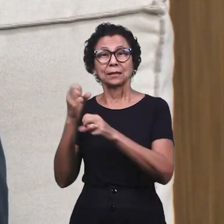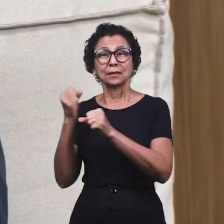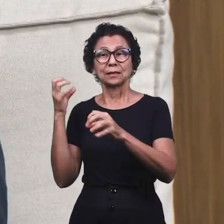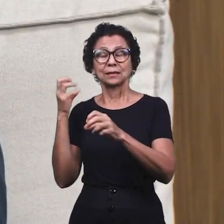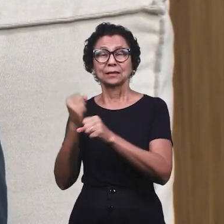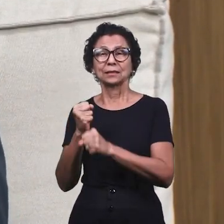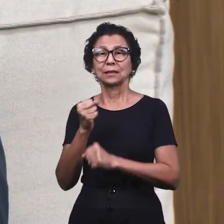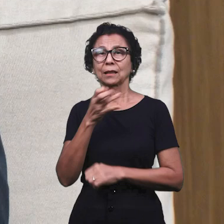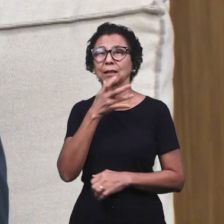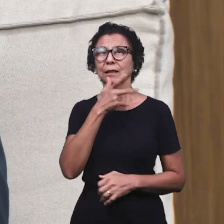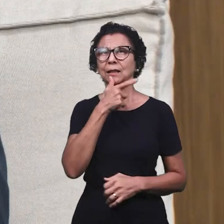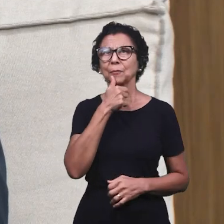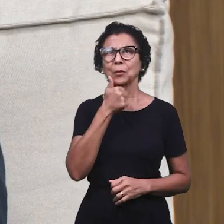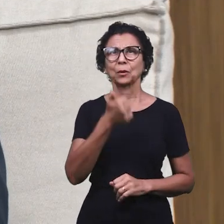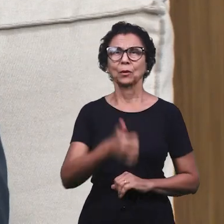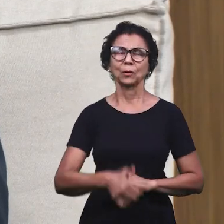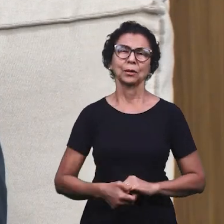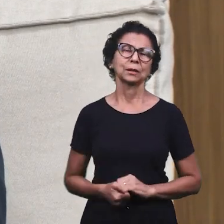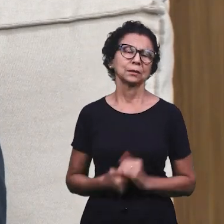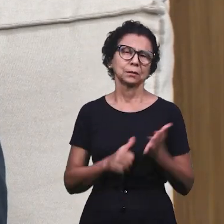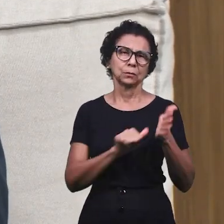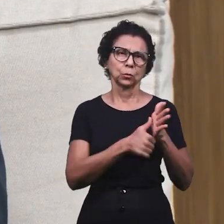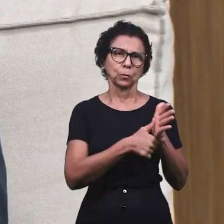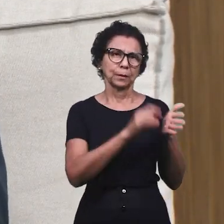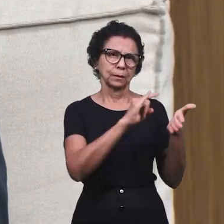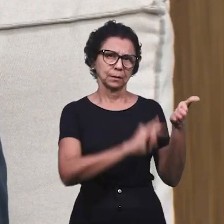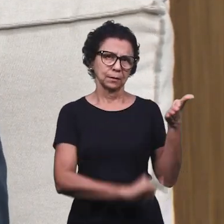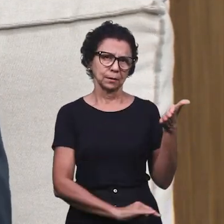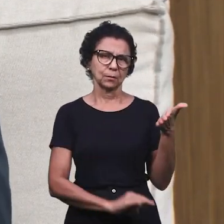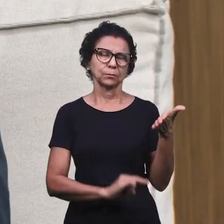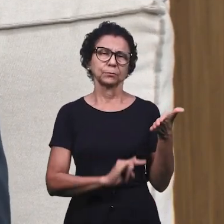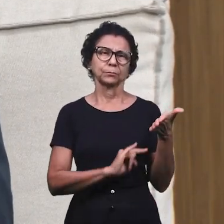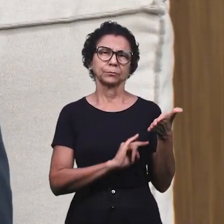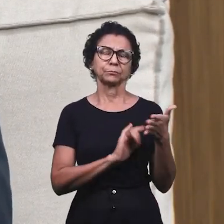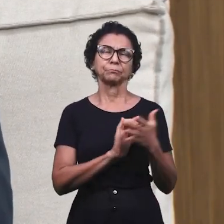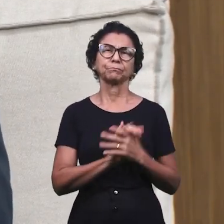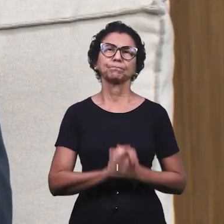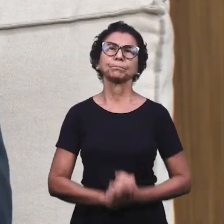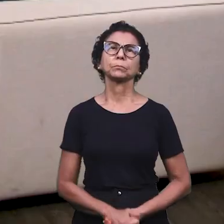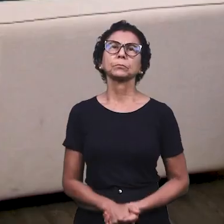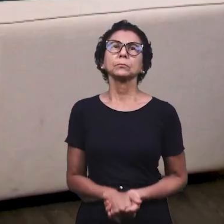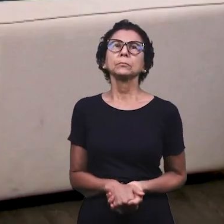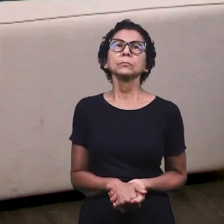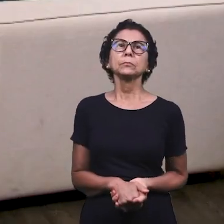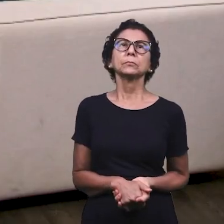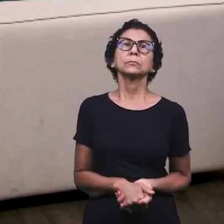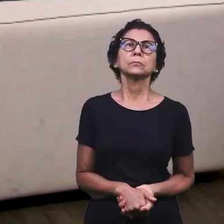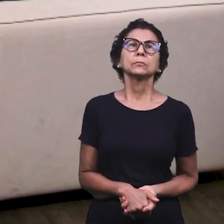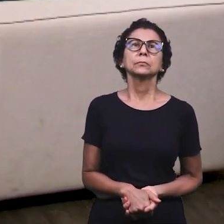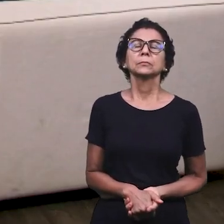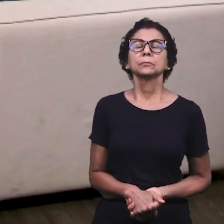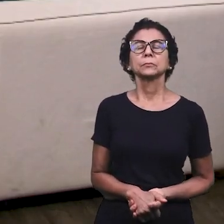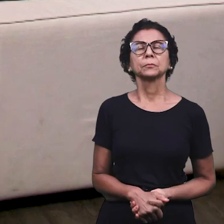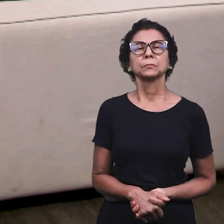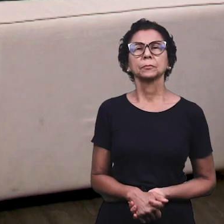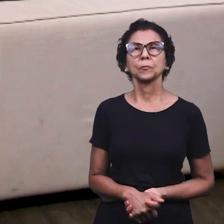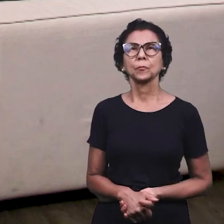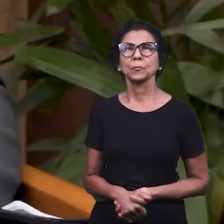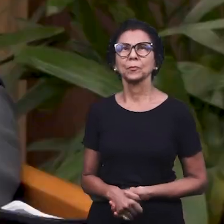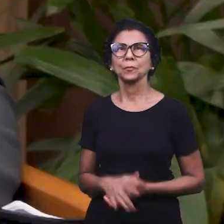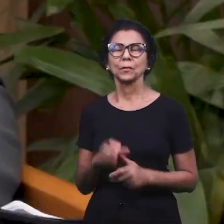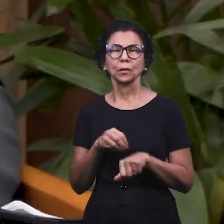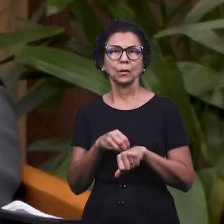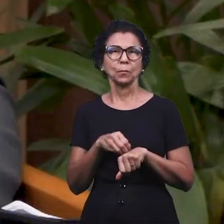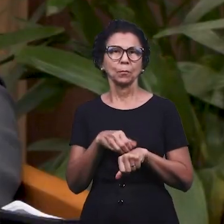demora mais tempo. Então você vai começar a fazer documentações aí que demora muito. Um conselho. Nós estamos aí,